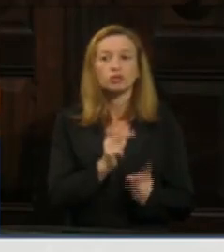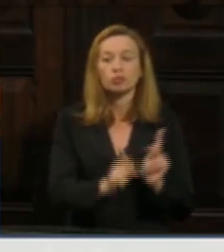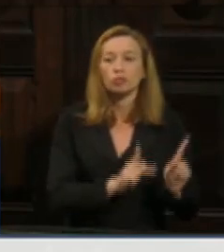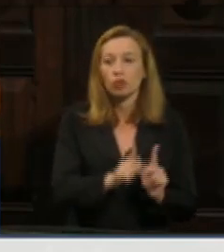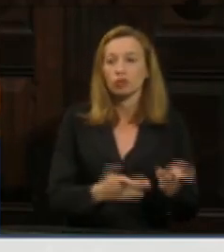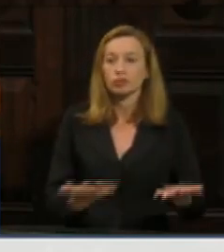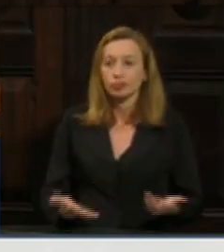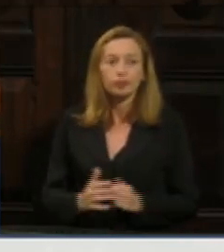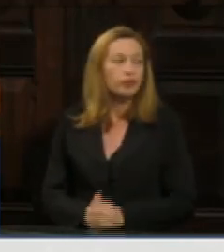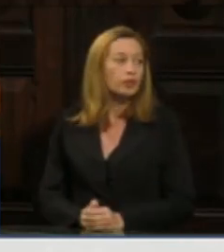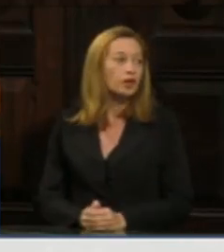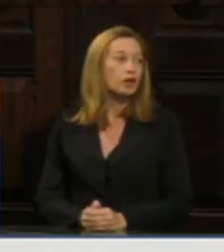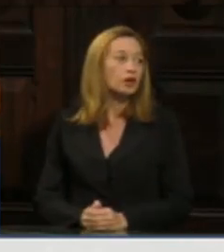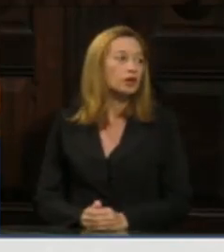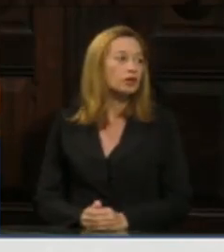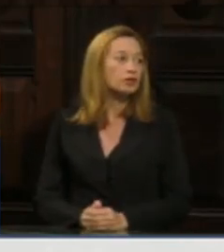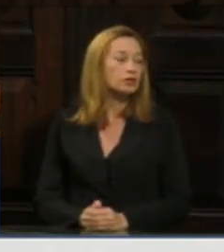legítimos